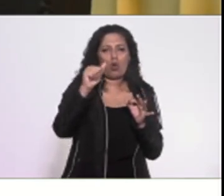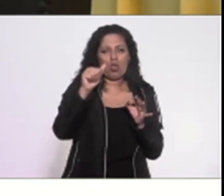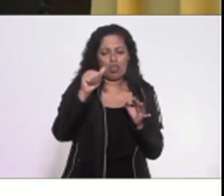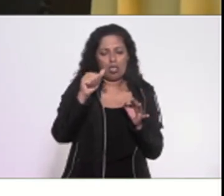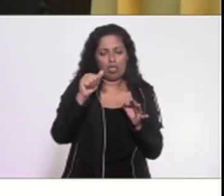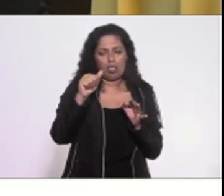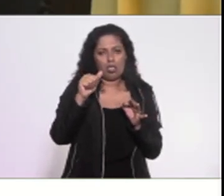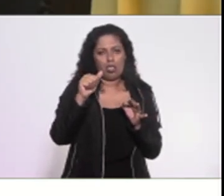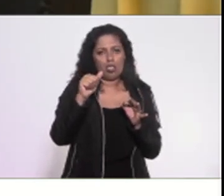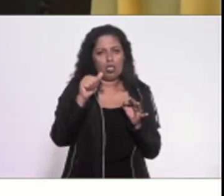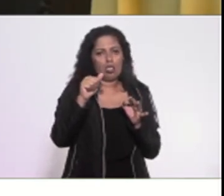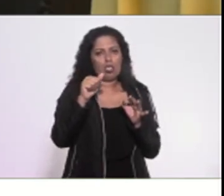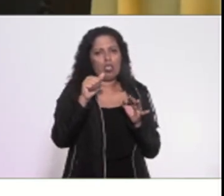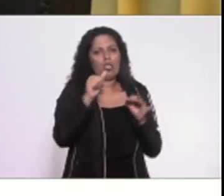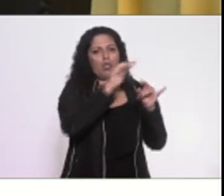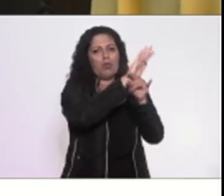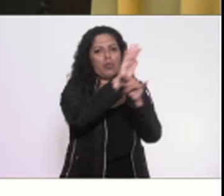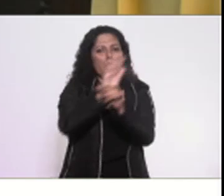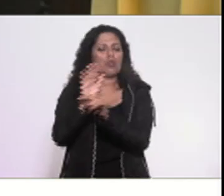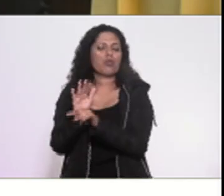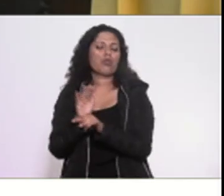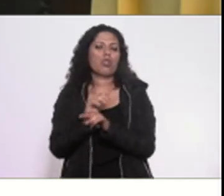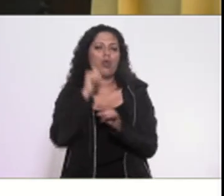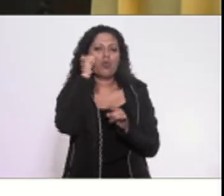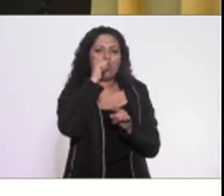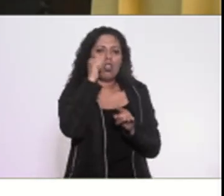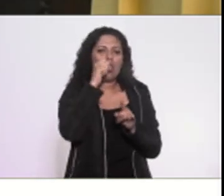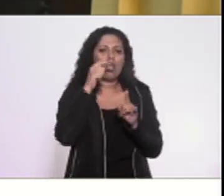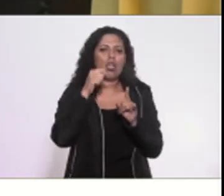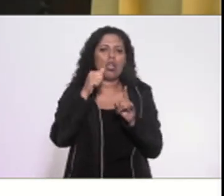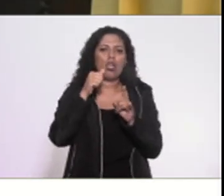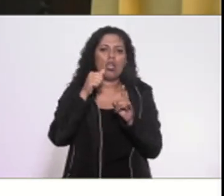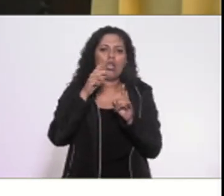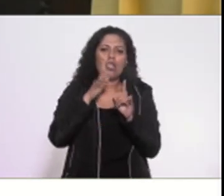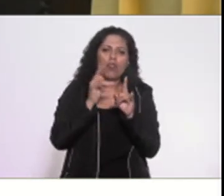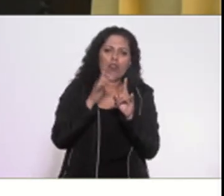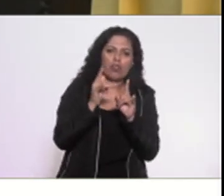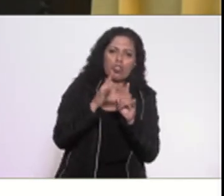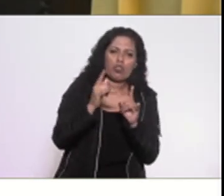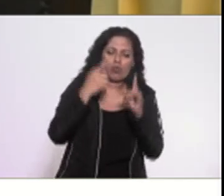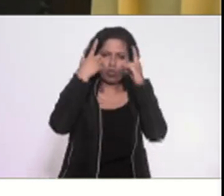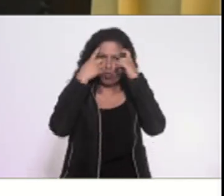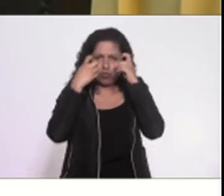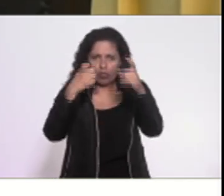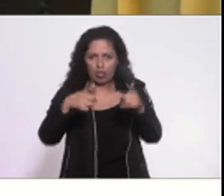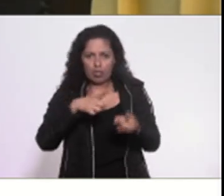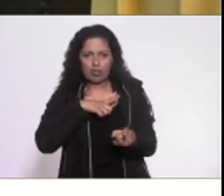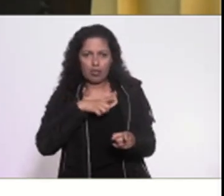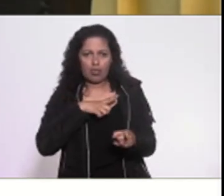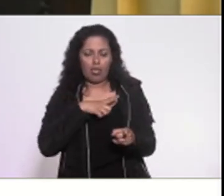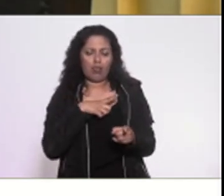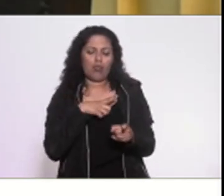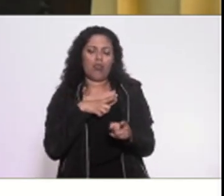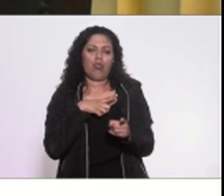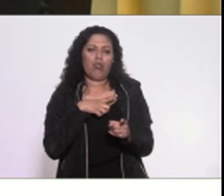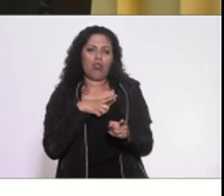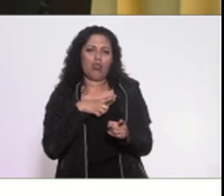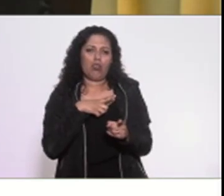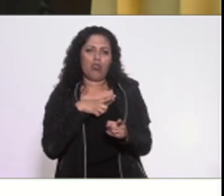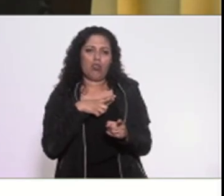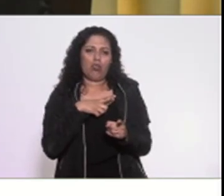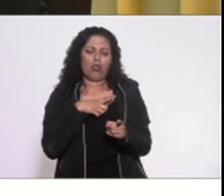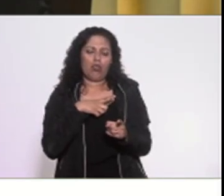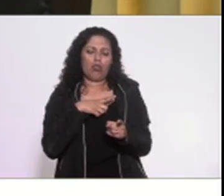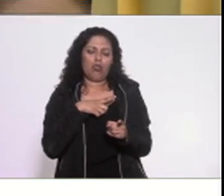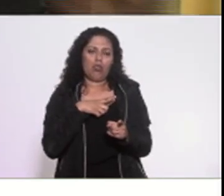seja, né, para essas mulheres vítimas de violência ou que venham da casa-abrigo nos projetos que o Executivo já